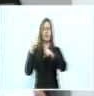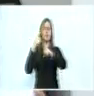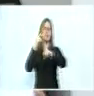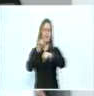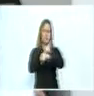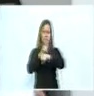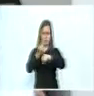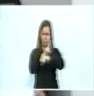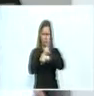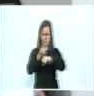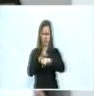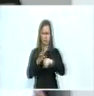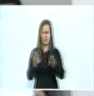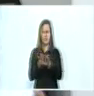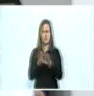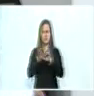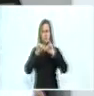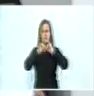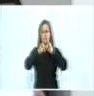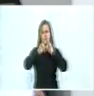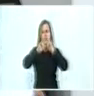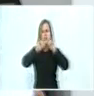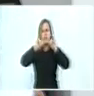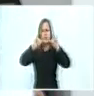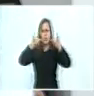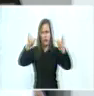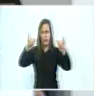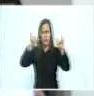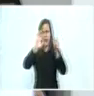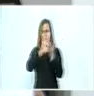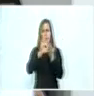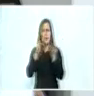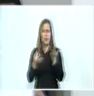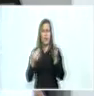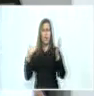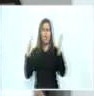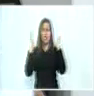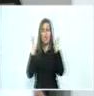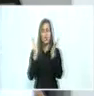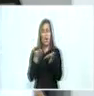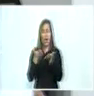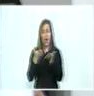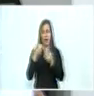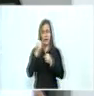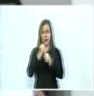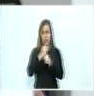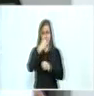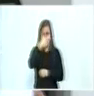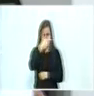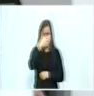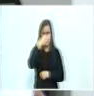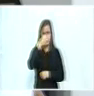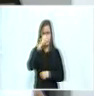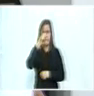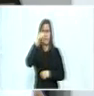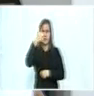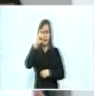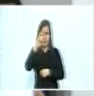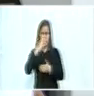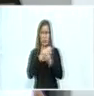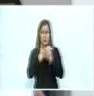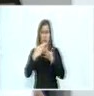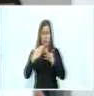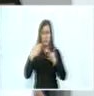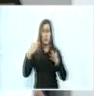Nesse sentido, divulgamos à época que já no final do ano de 2015 e início deste ano de